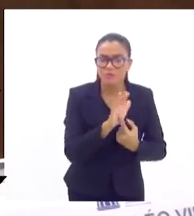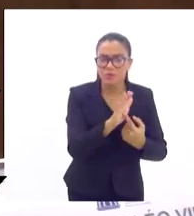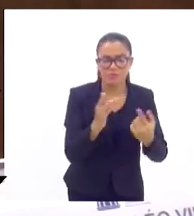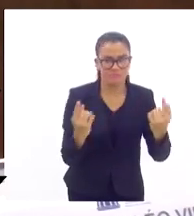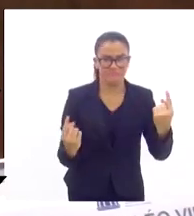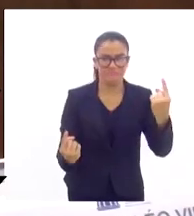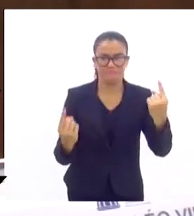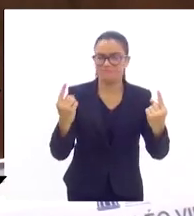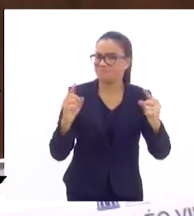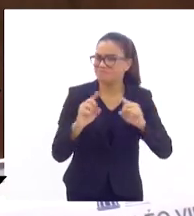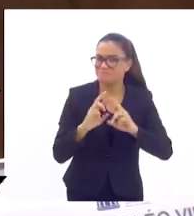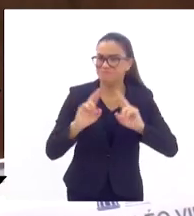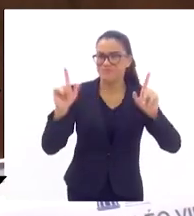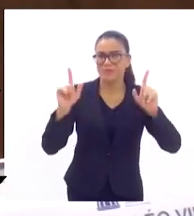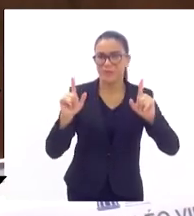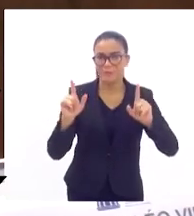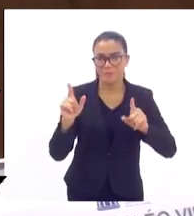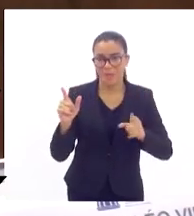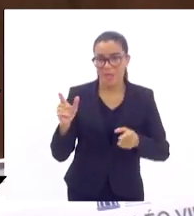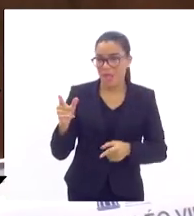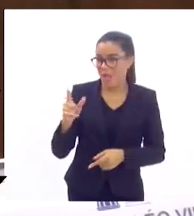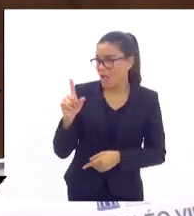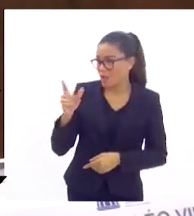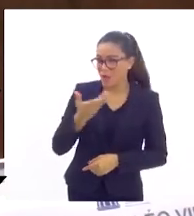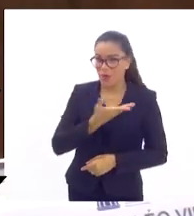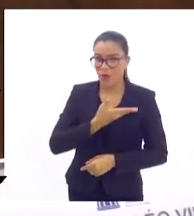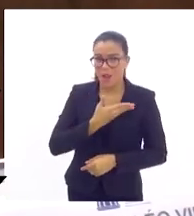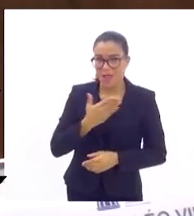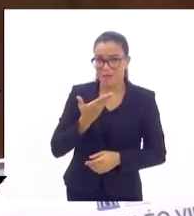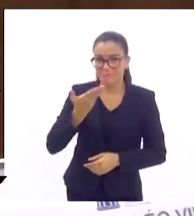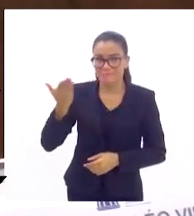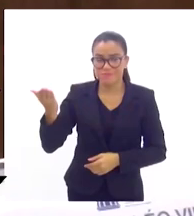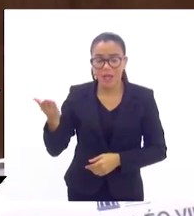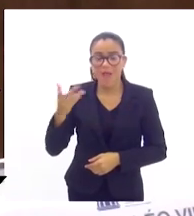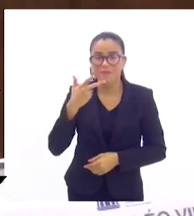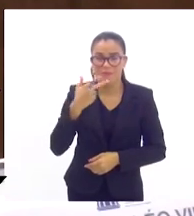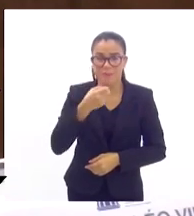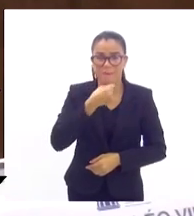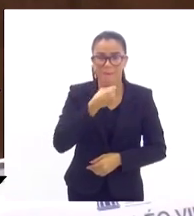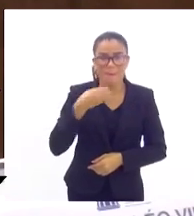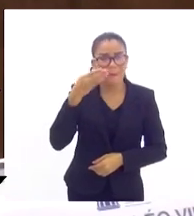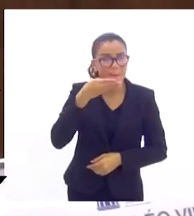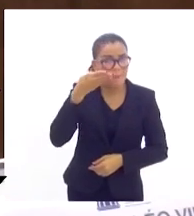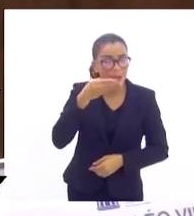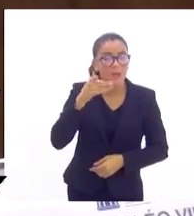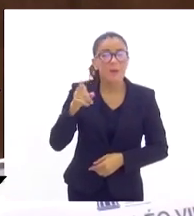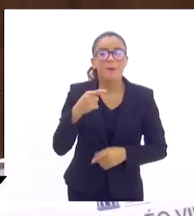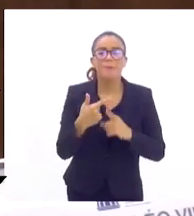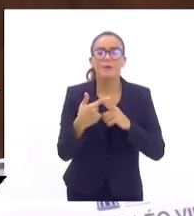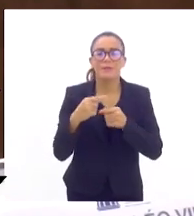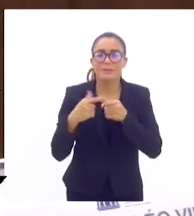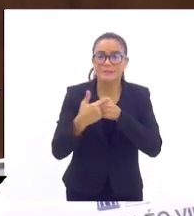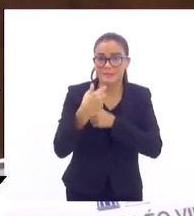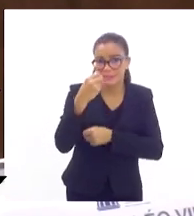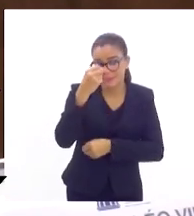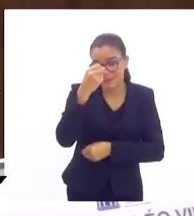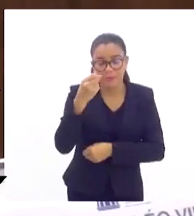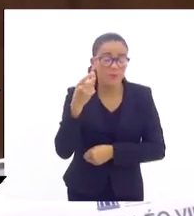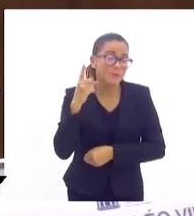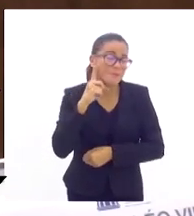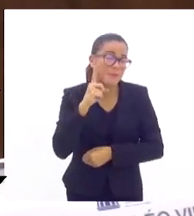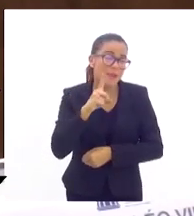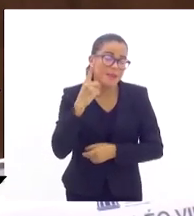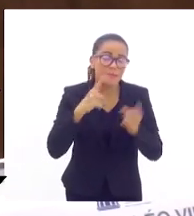colocada pela nossa colega aqui na última fala é muito importante, porque no município de Maricá, a Águas do Rio